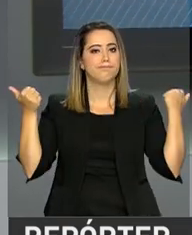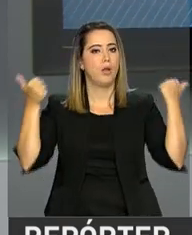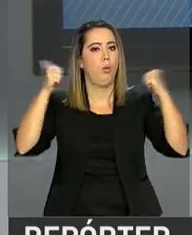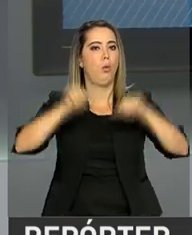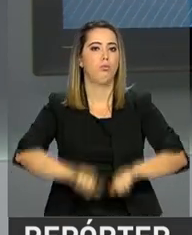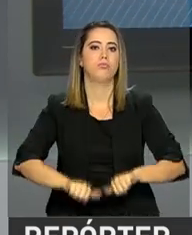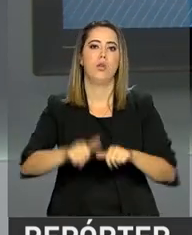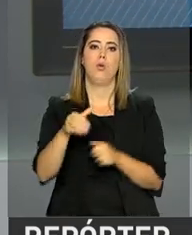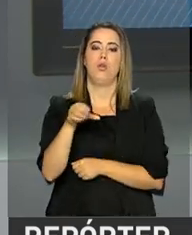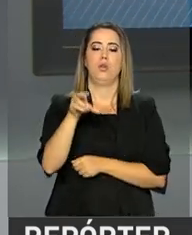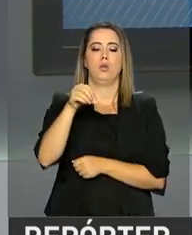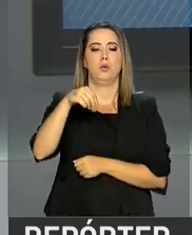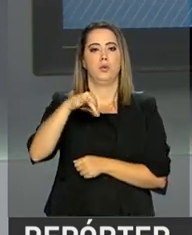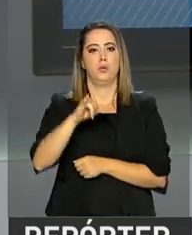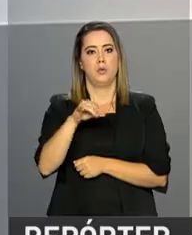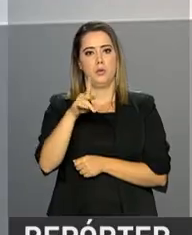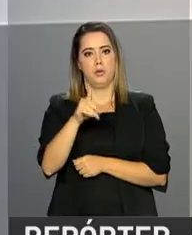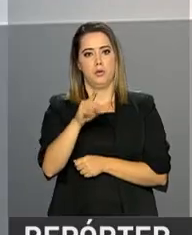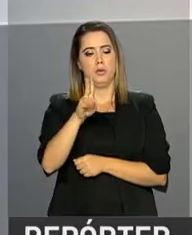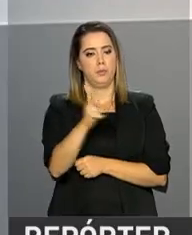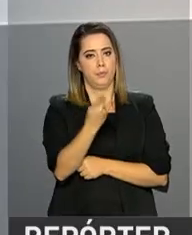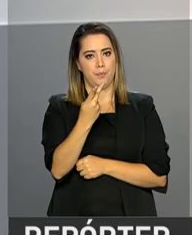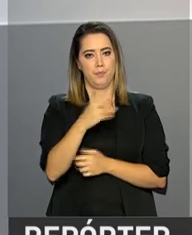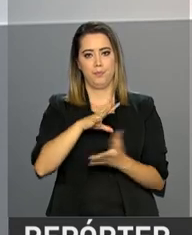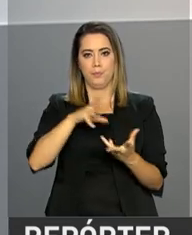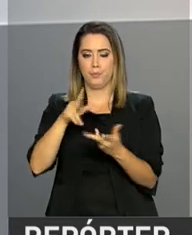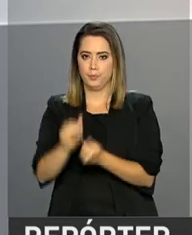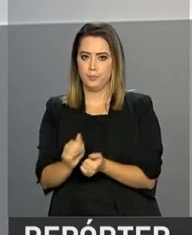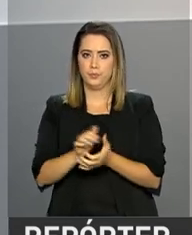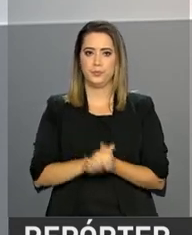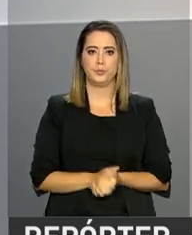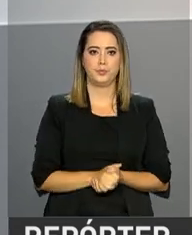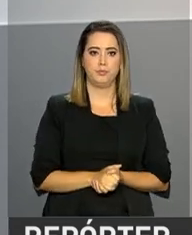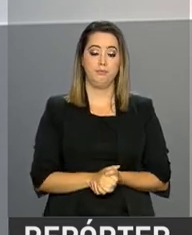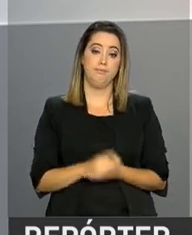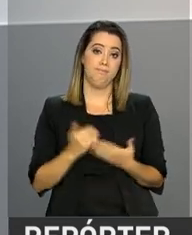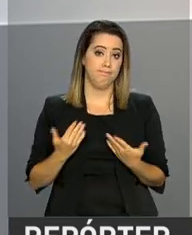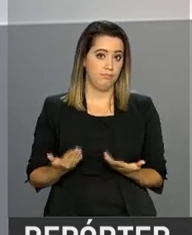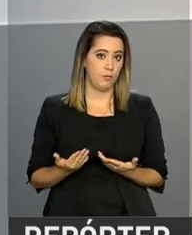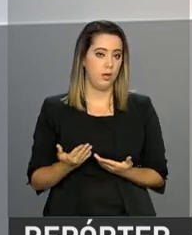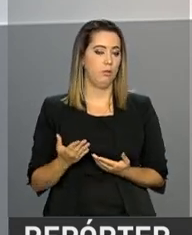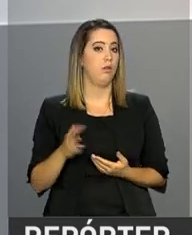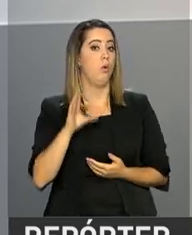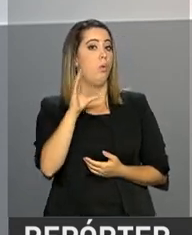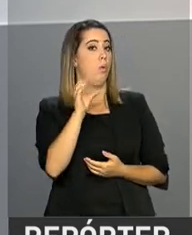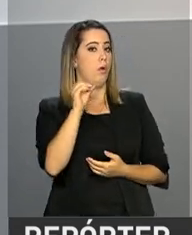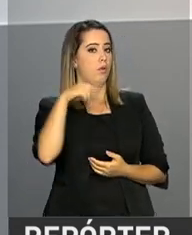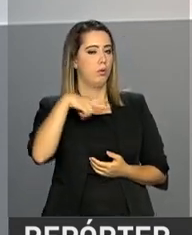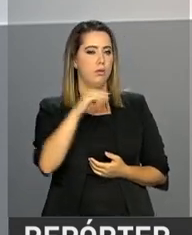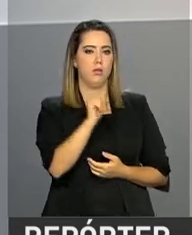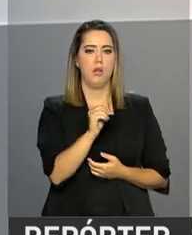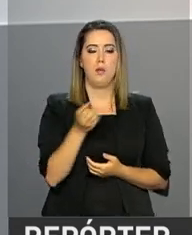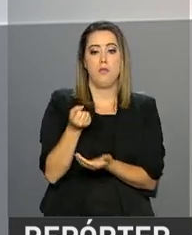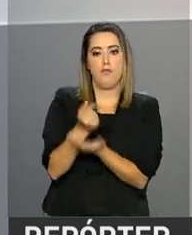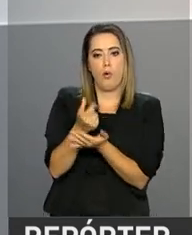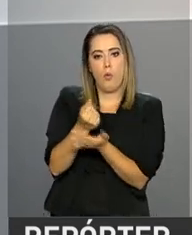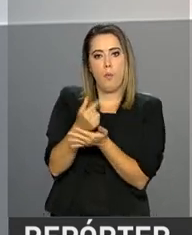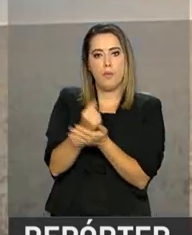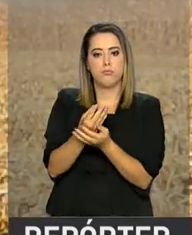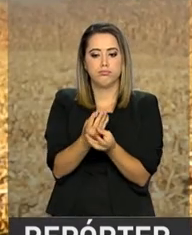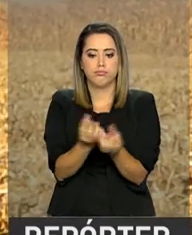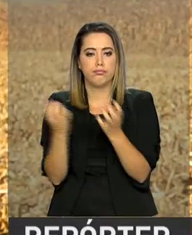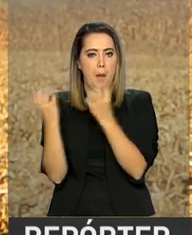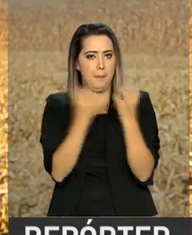desenvolvimento humano do mundo a conab vai comprar sementes de milho feijão de agricultores familiares a aquisição